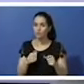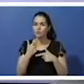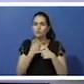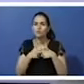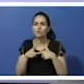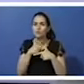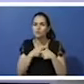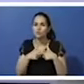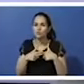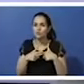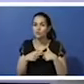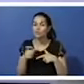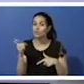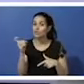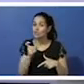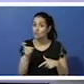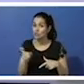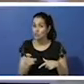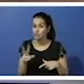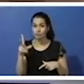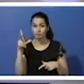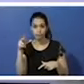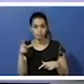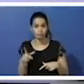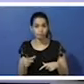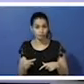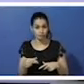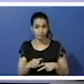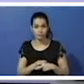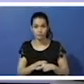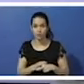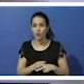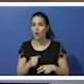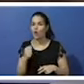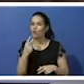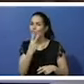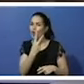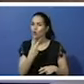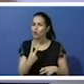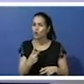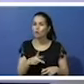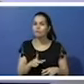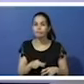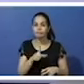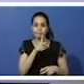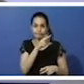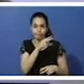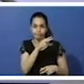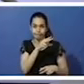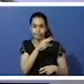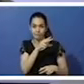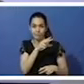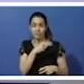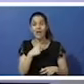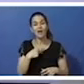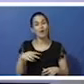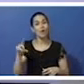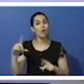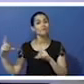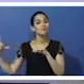esse x com esse x, vai sumir, e esse 2 com esse 2 vai sumir. O que sobrou, eu coloco dentro do